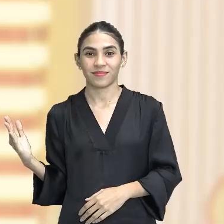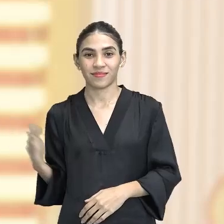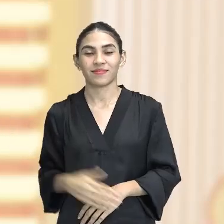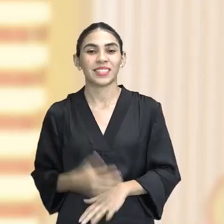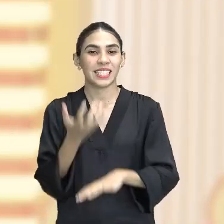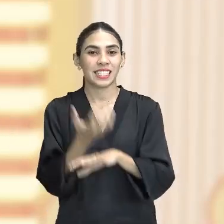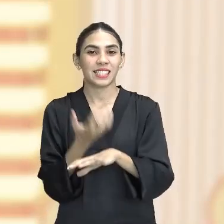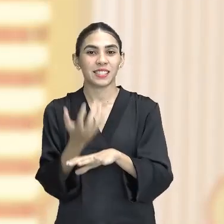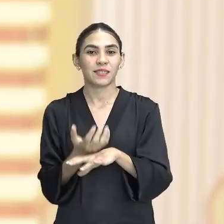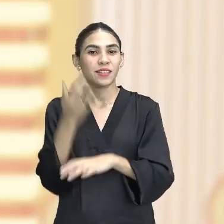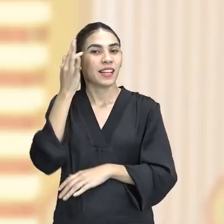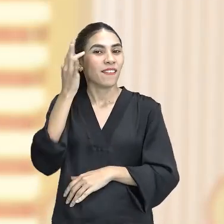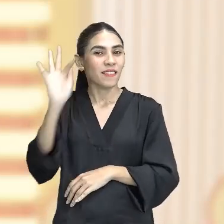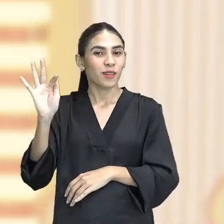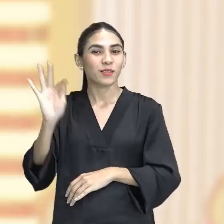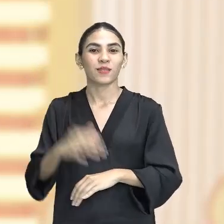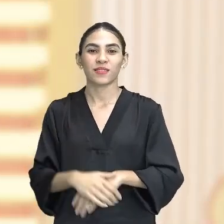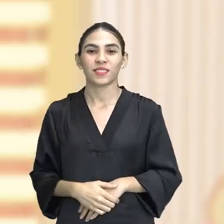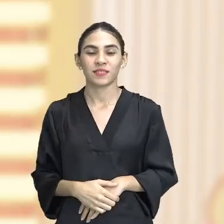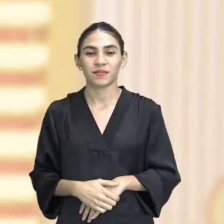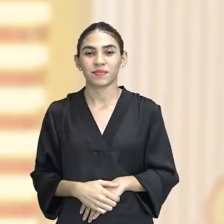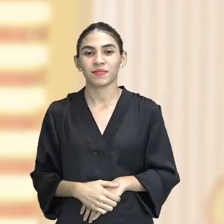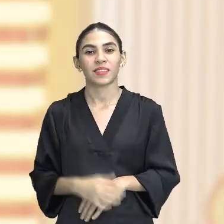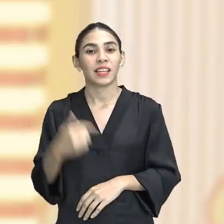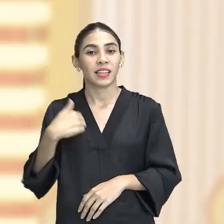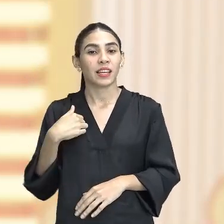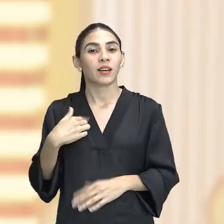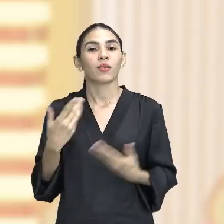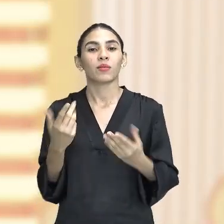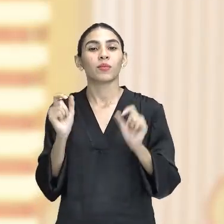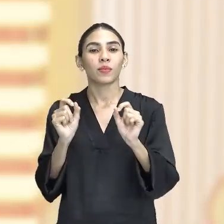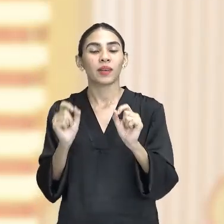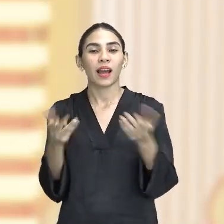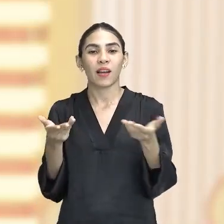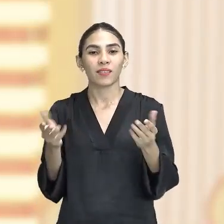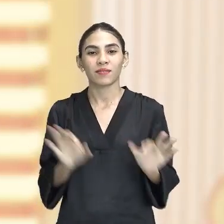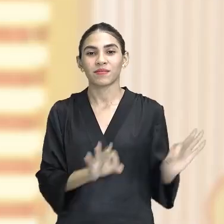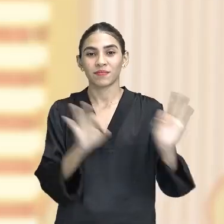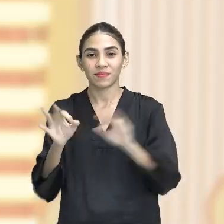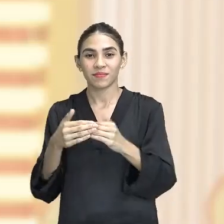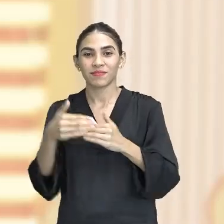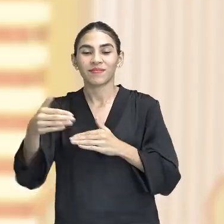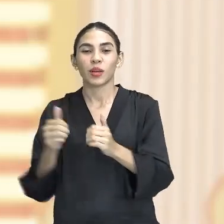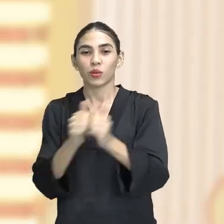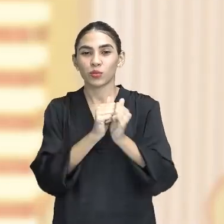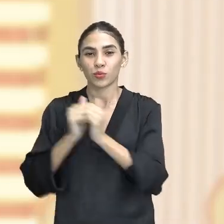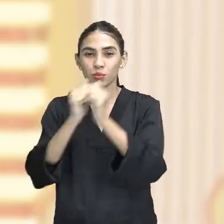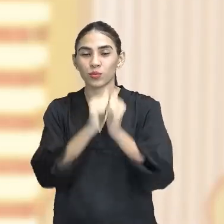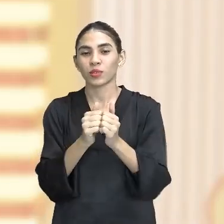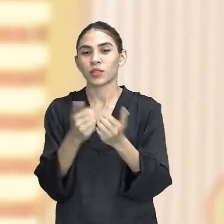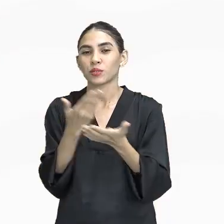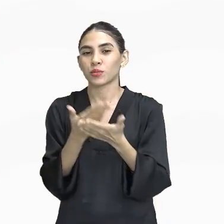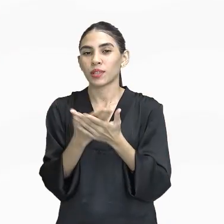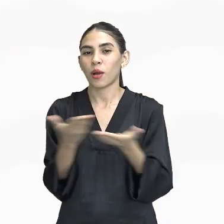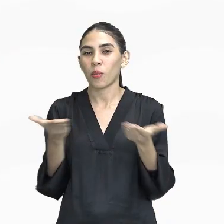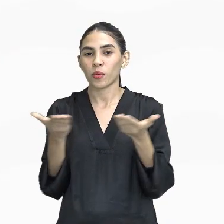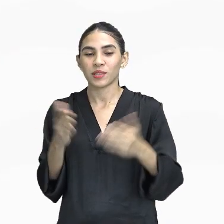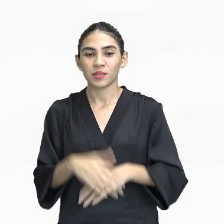Assis, de Filosofia. Então, vamos fazer o seguinte, vamos juntos ver o que vai acontecer nessa